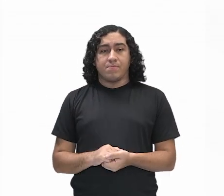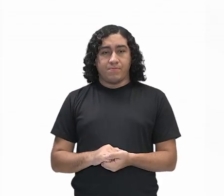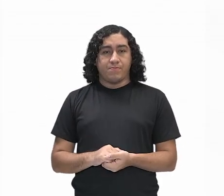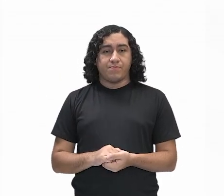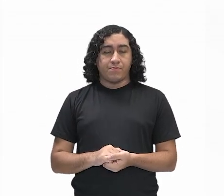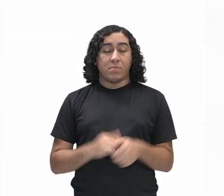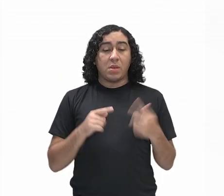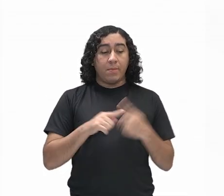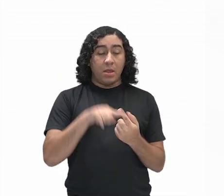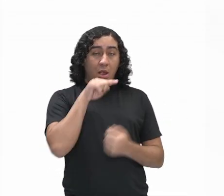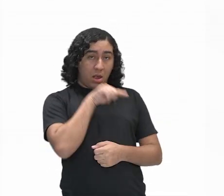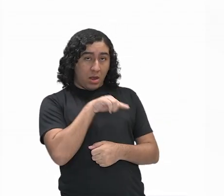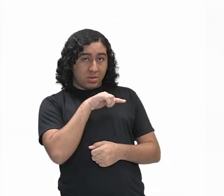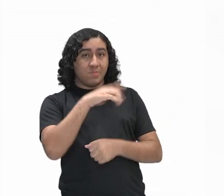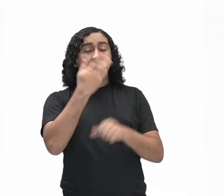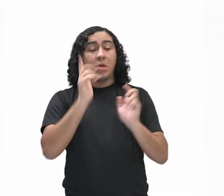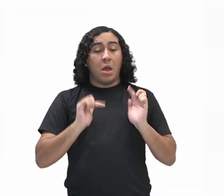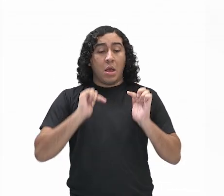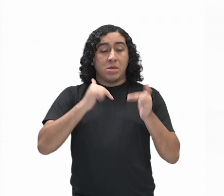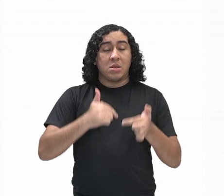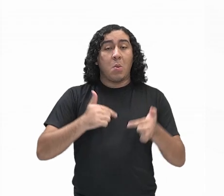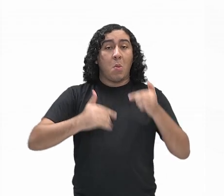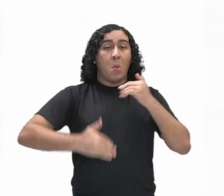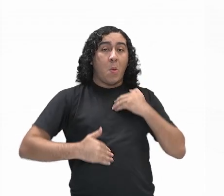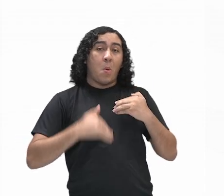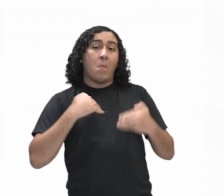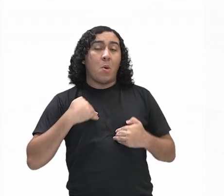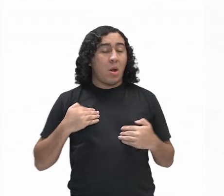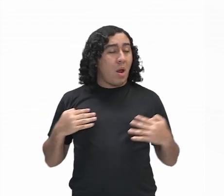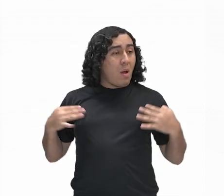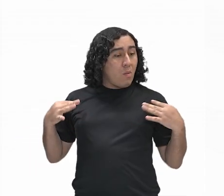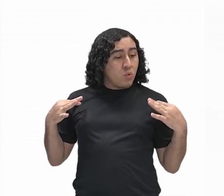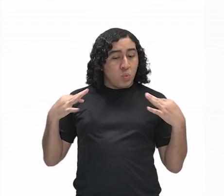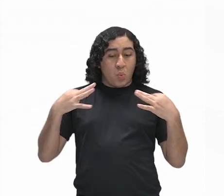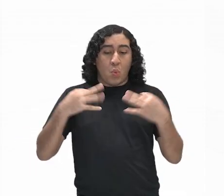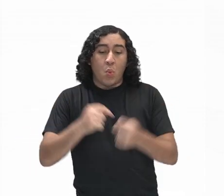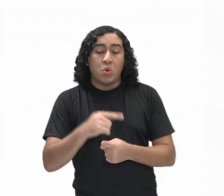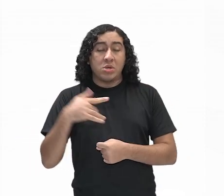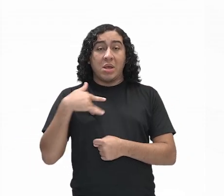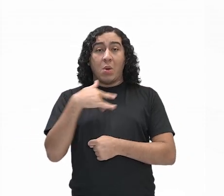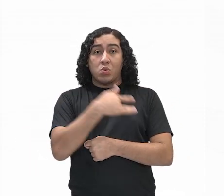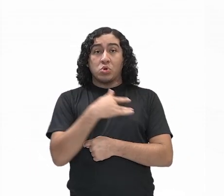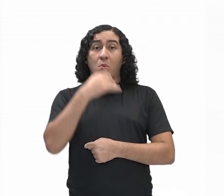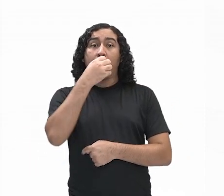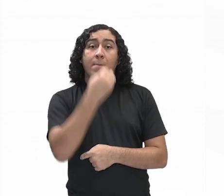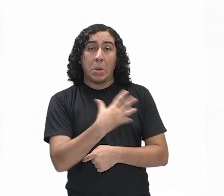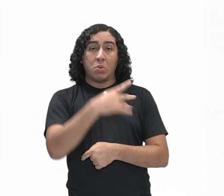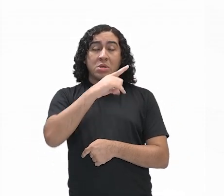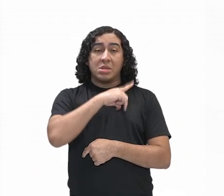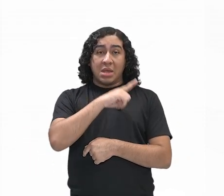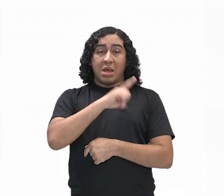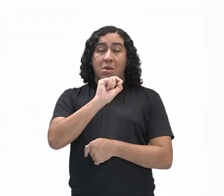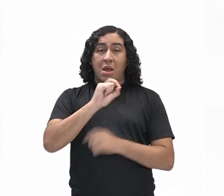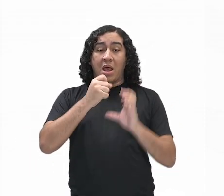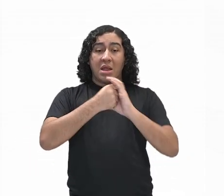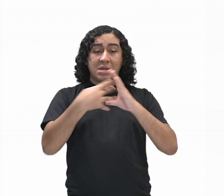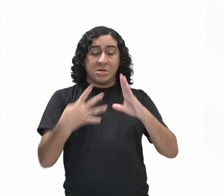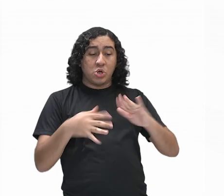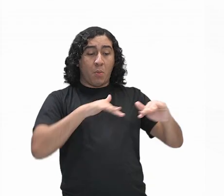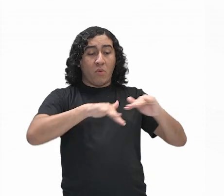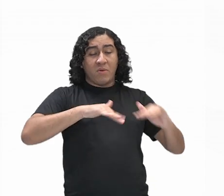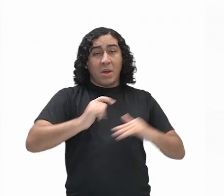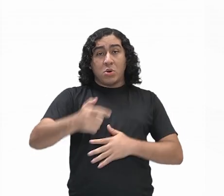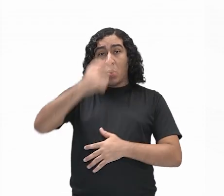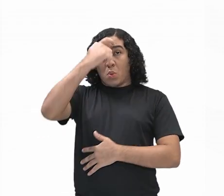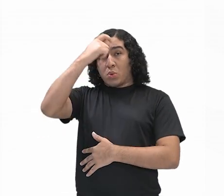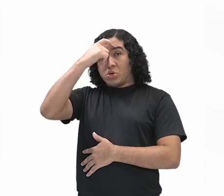Porque a ginástica é uma atividade corporal completa, gente. Ela contribui para o desenvolvimento dos aspectos motores,